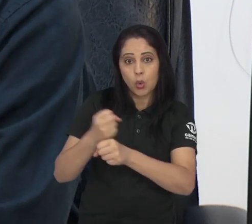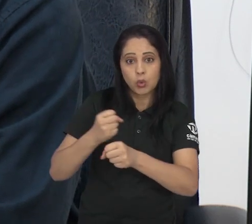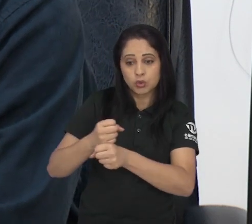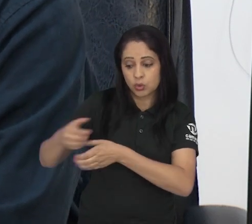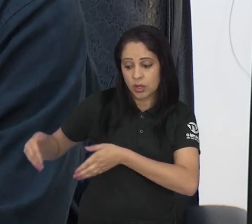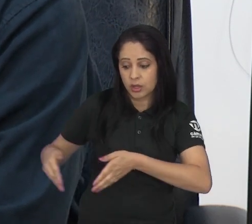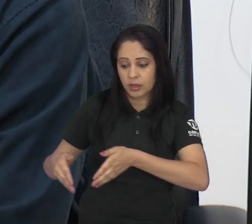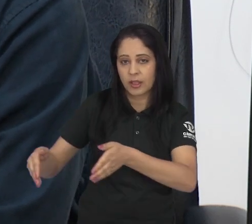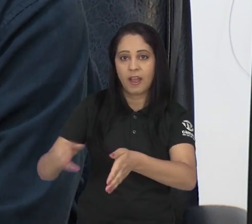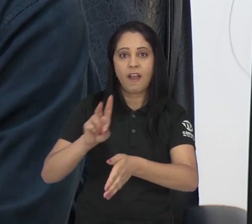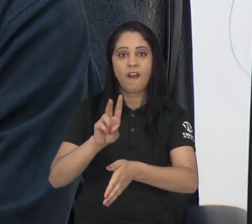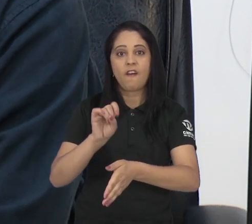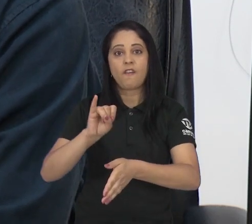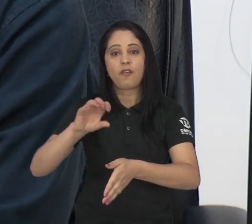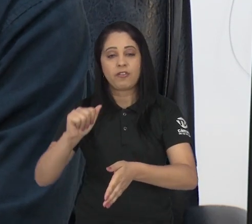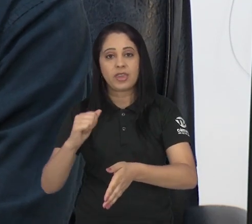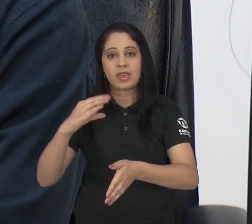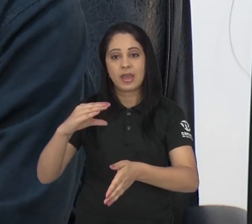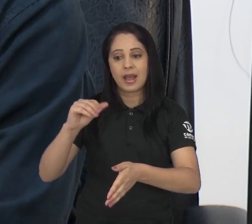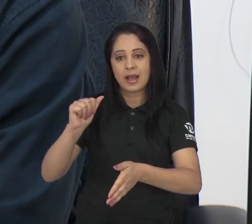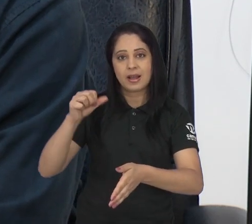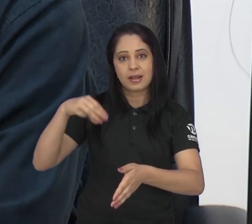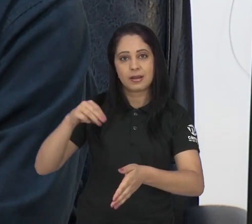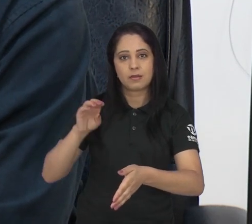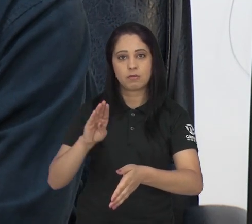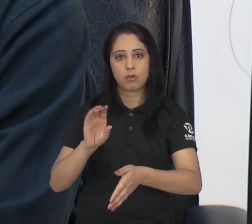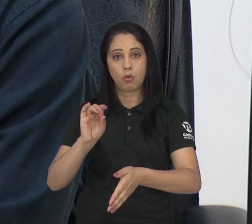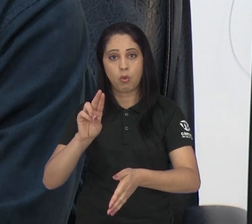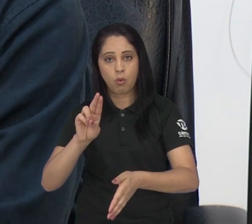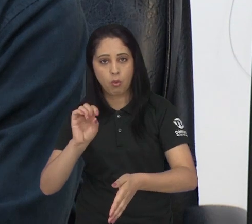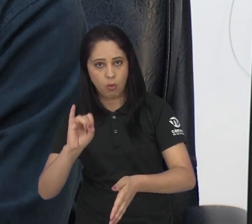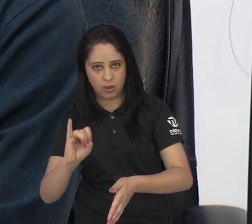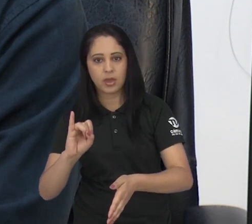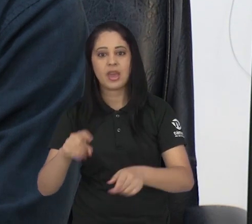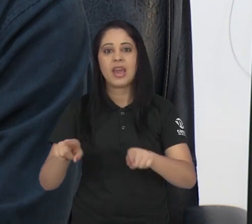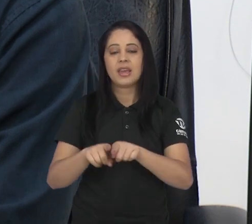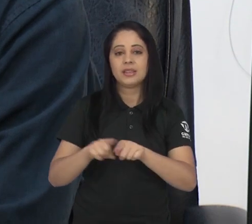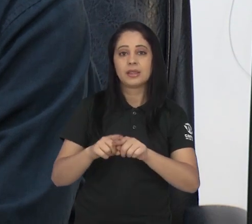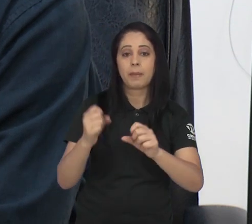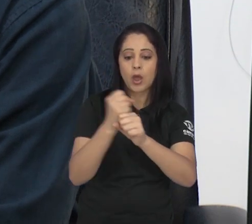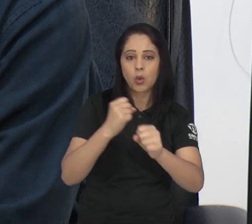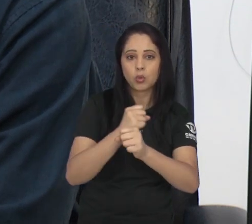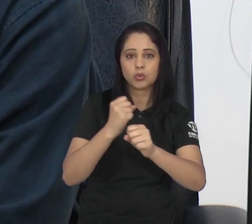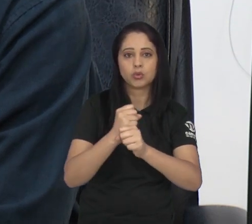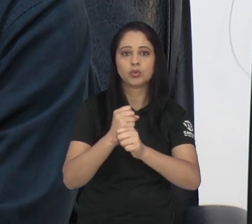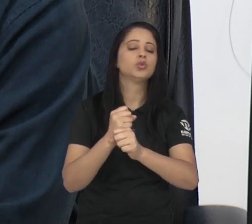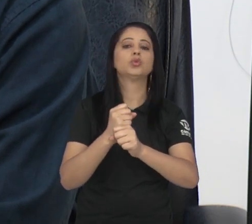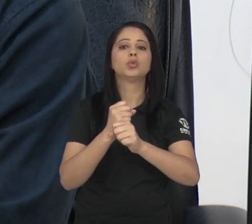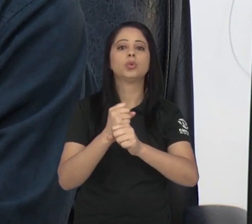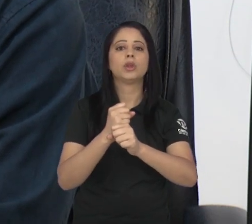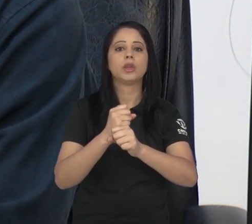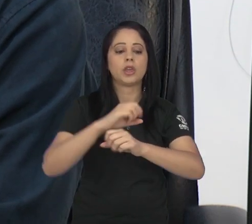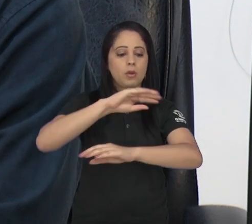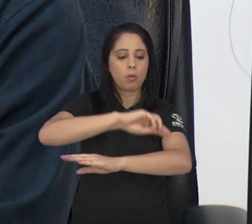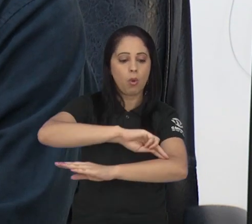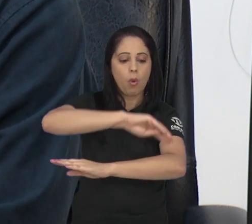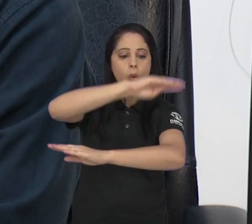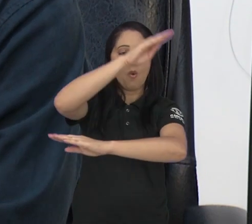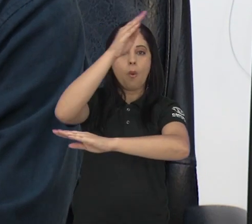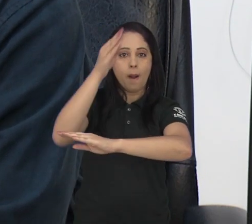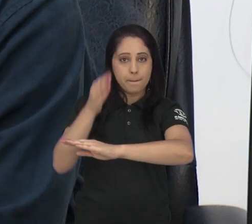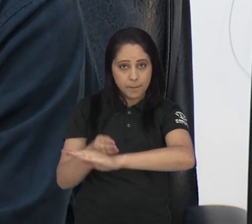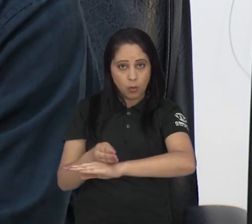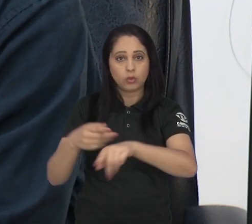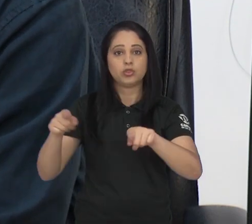né importante para nossa cidade que vencimento que foi feita via Cambuí foi feito também aqui a pontessaiada foi feito também